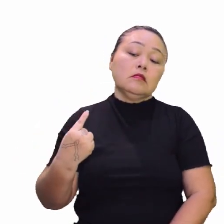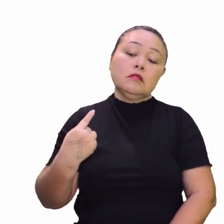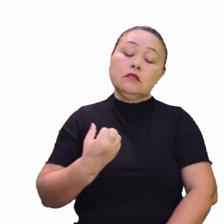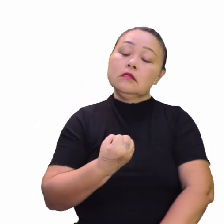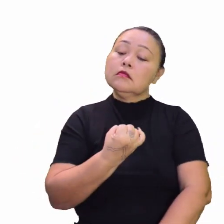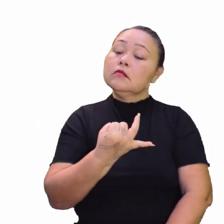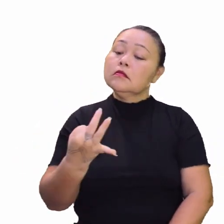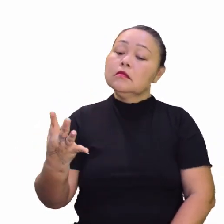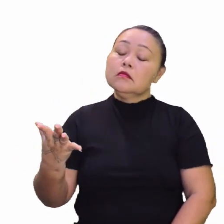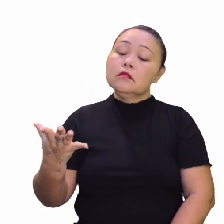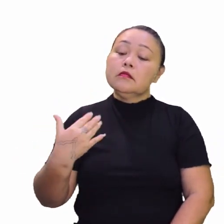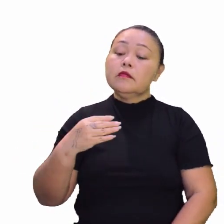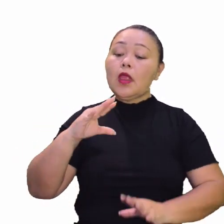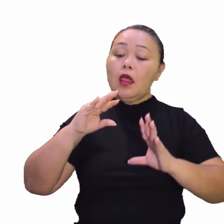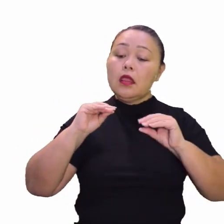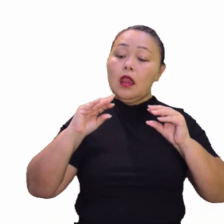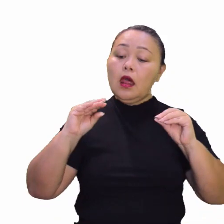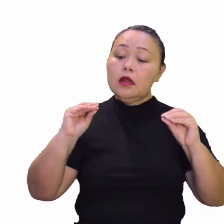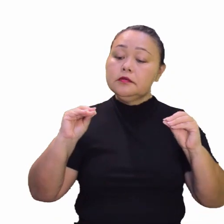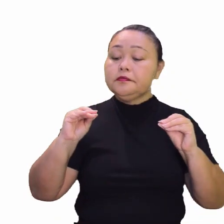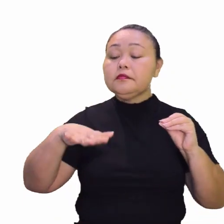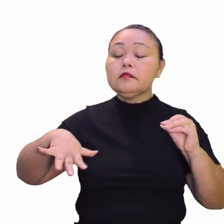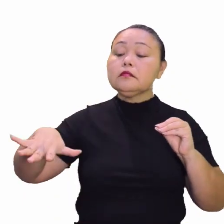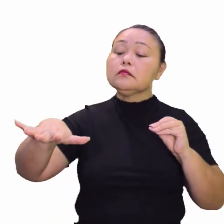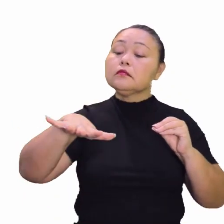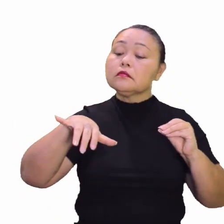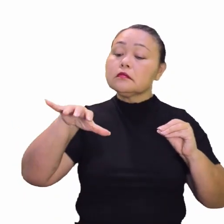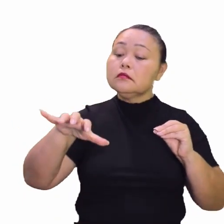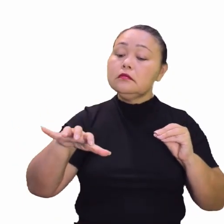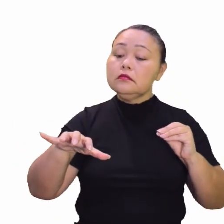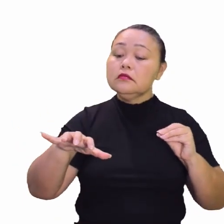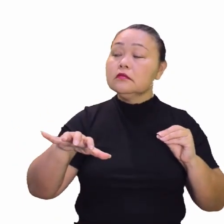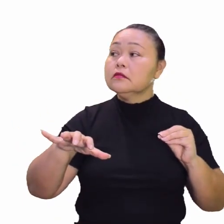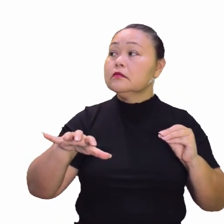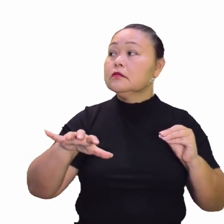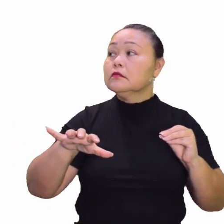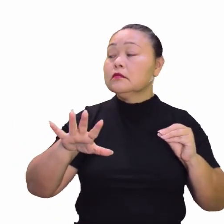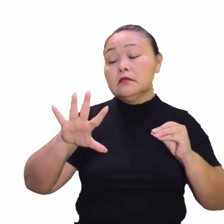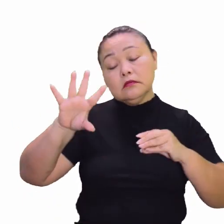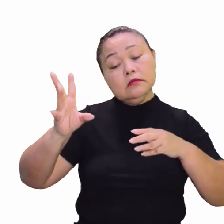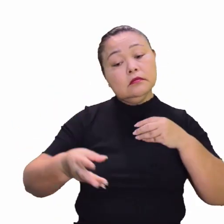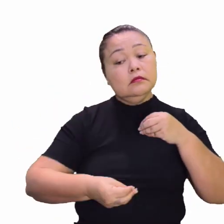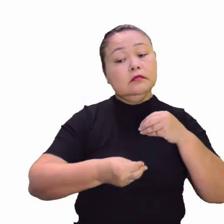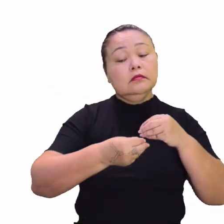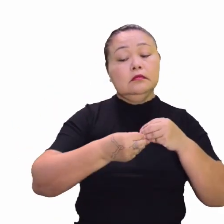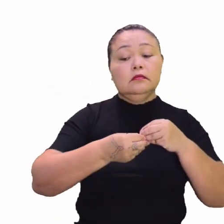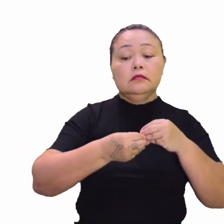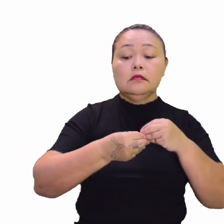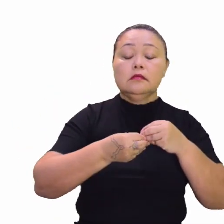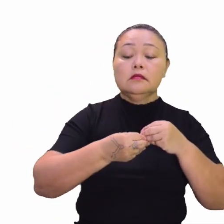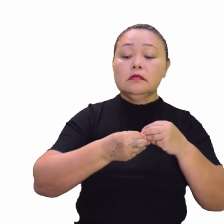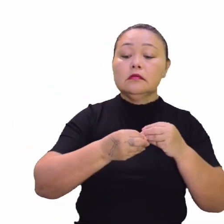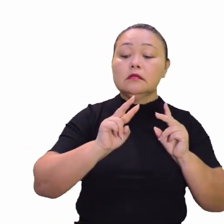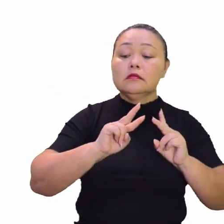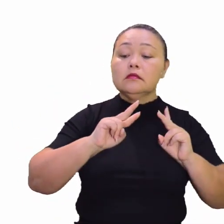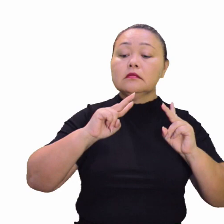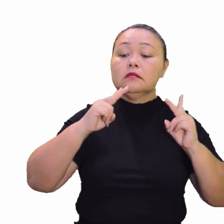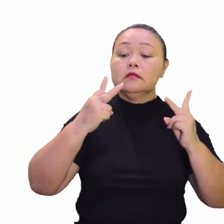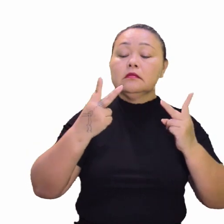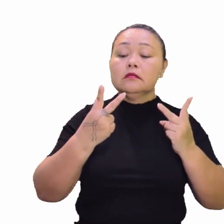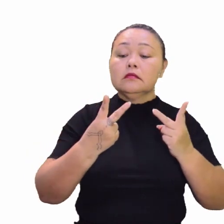uma quantidade maior de umidade numa determinada região, que vai contribuir para gerar um maior volume